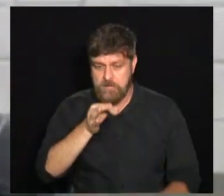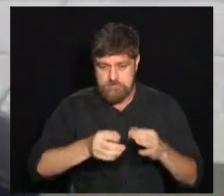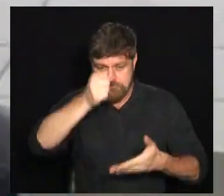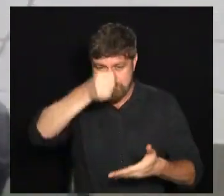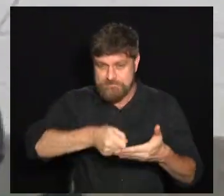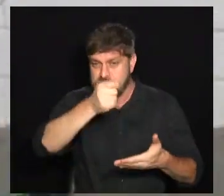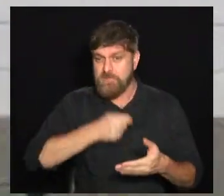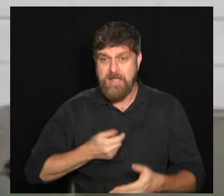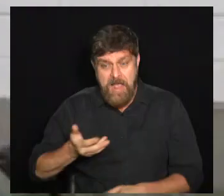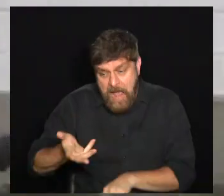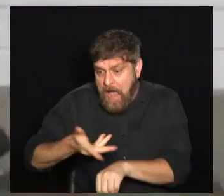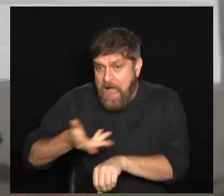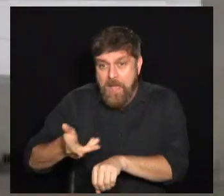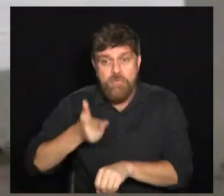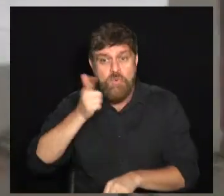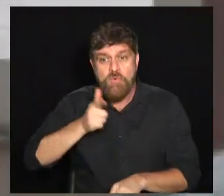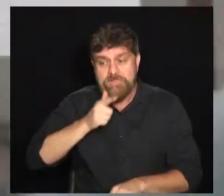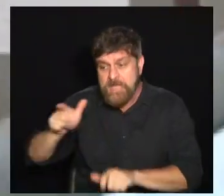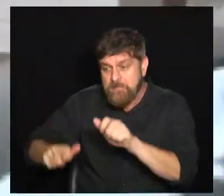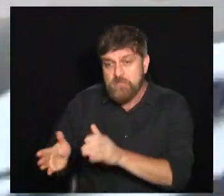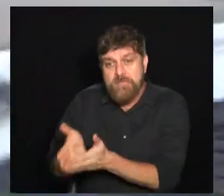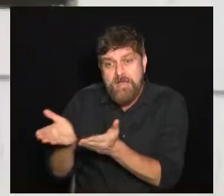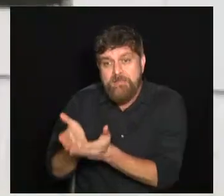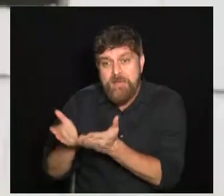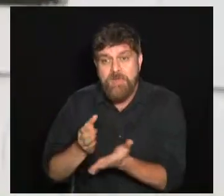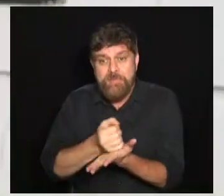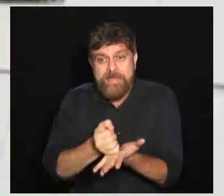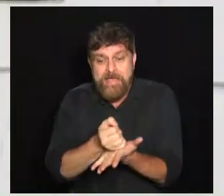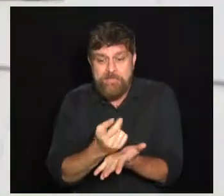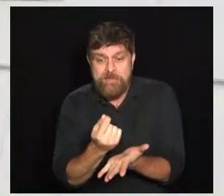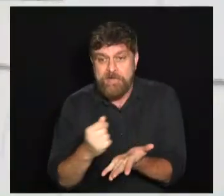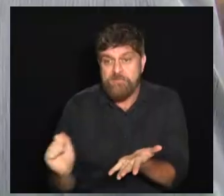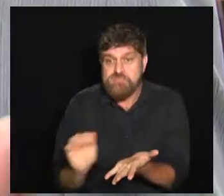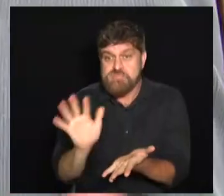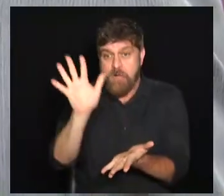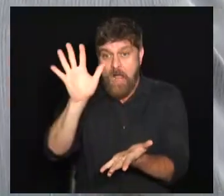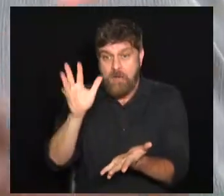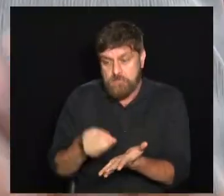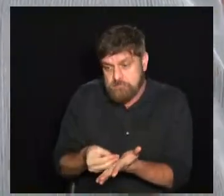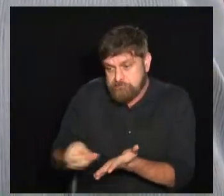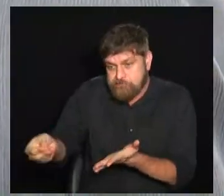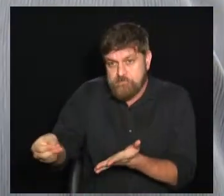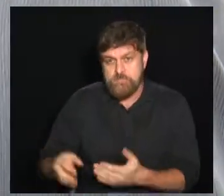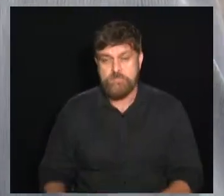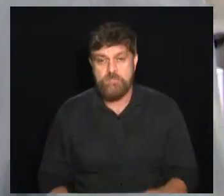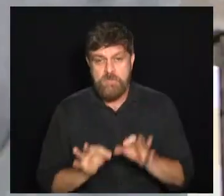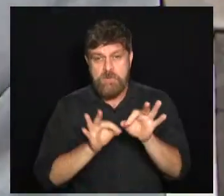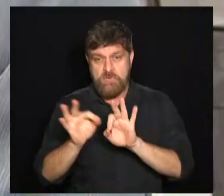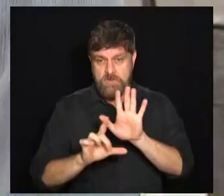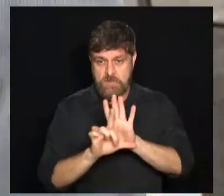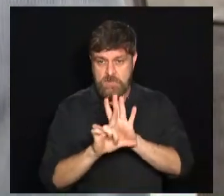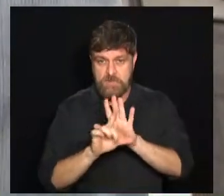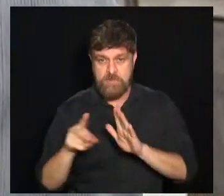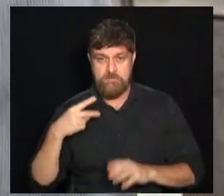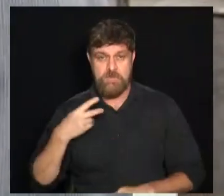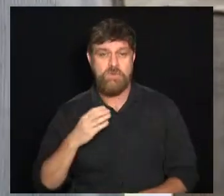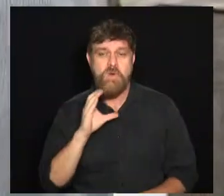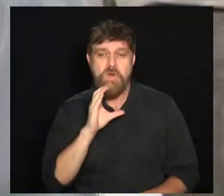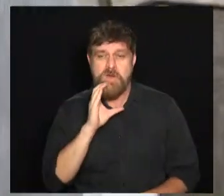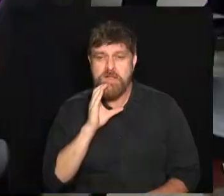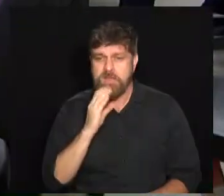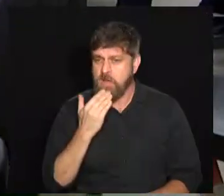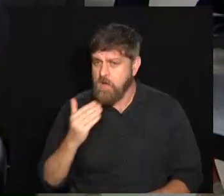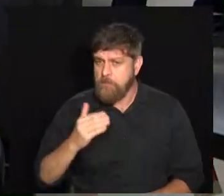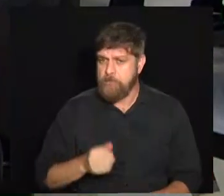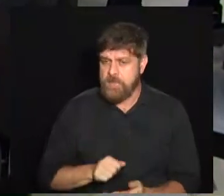de medicamentos de alto custo a pessoas carentes. Projeto de lei do vereador Carlão do PT quer